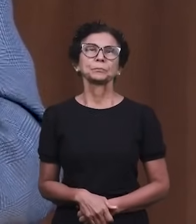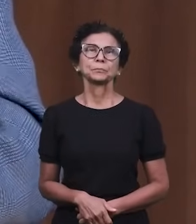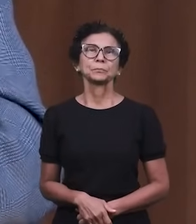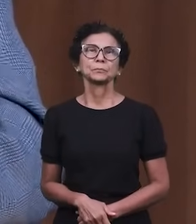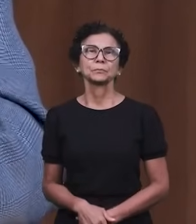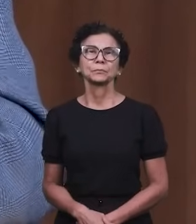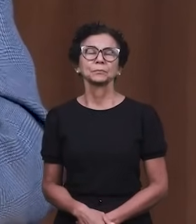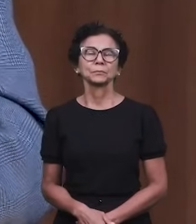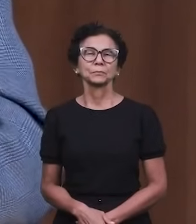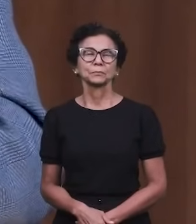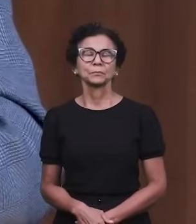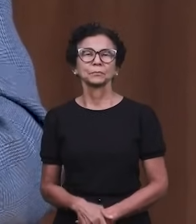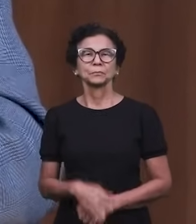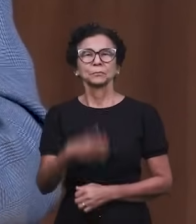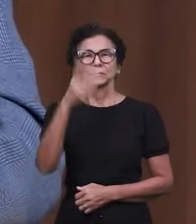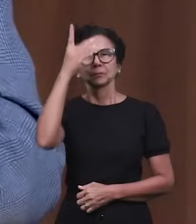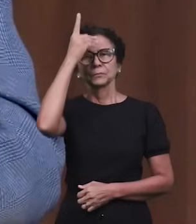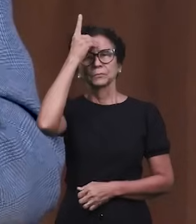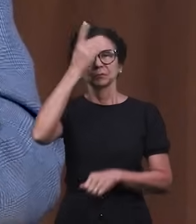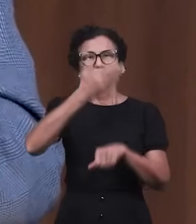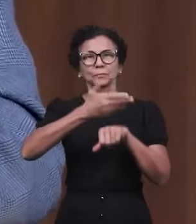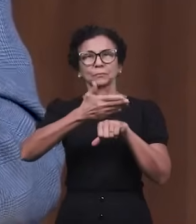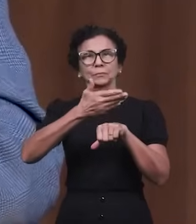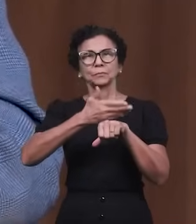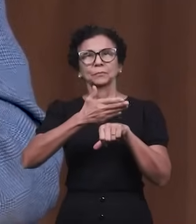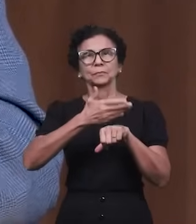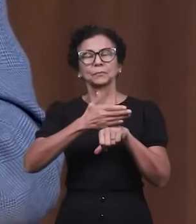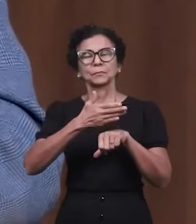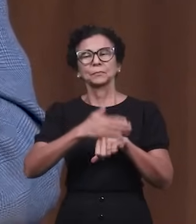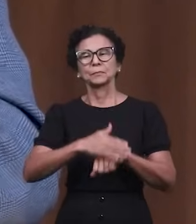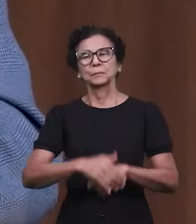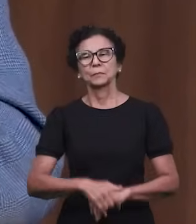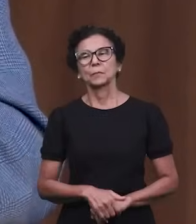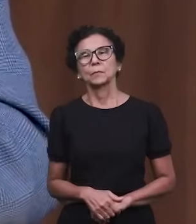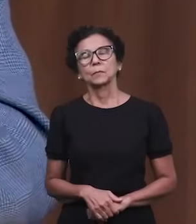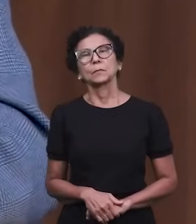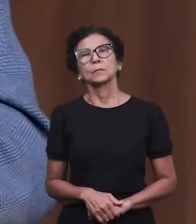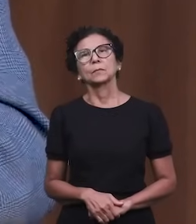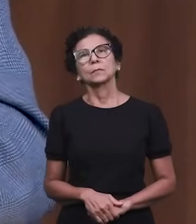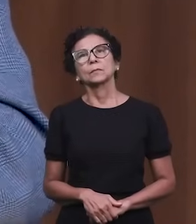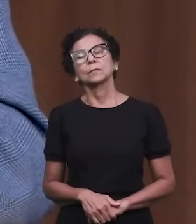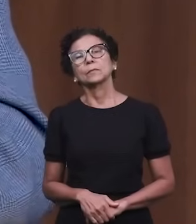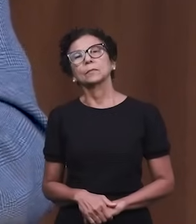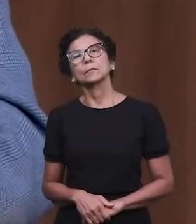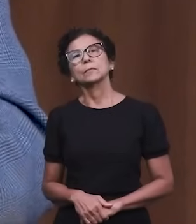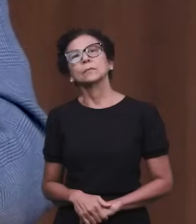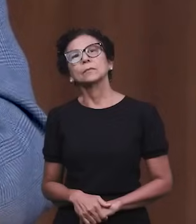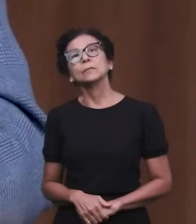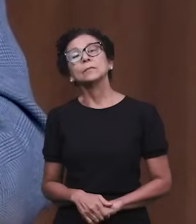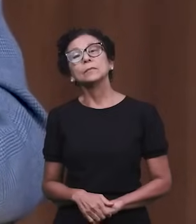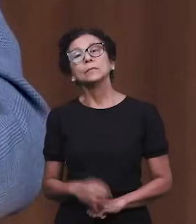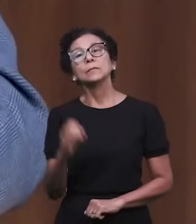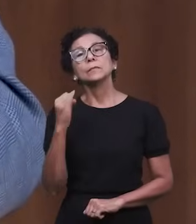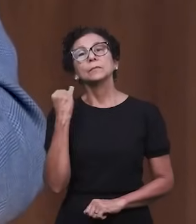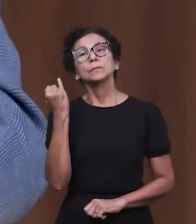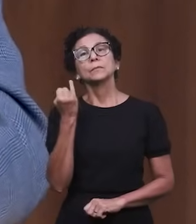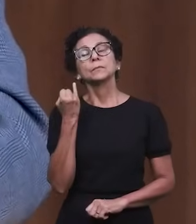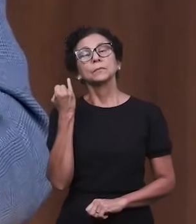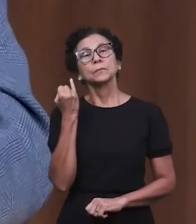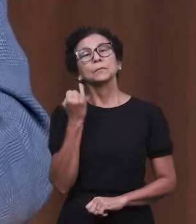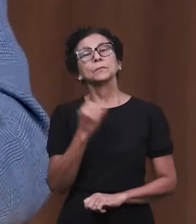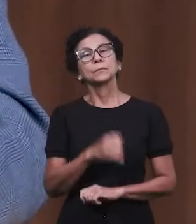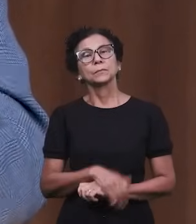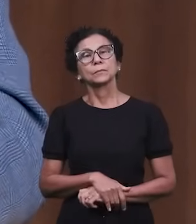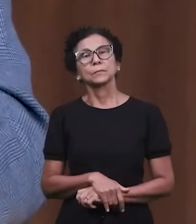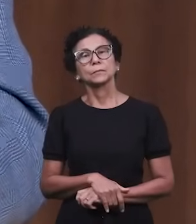falar sobre exercício de dons espirituais. Nós vamos começar no programa que vem o porquê, a importância